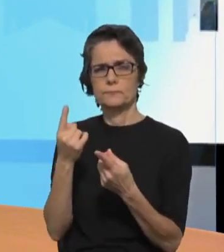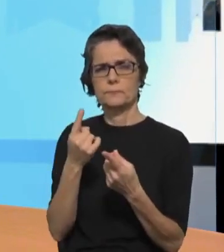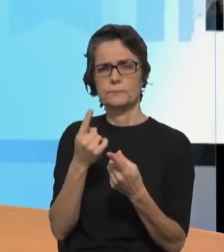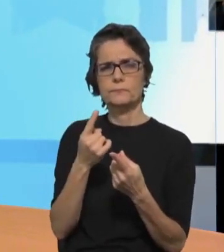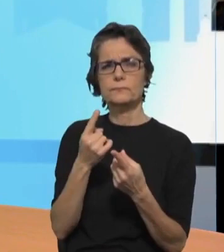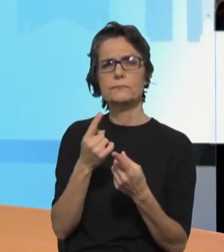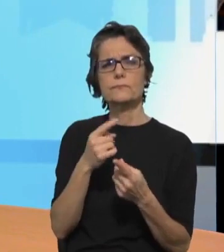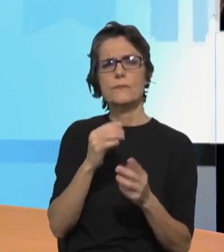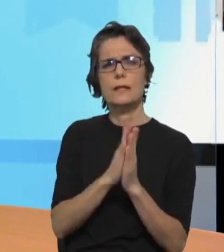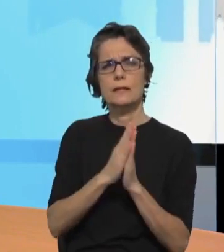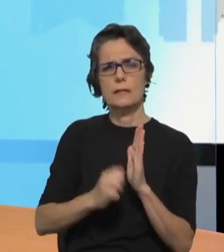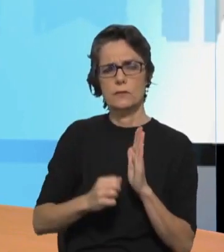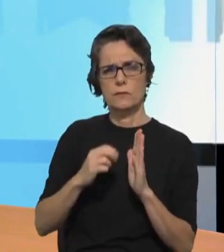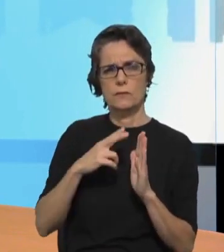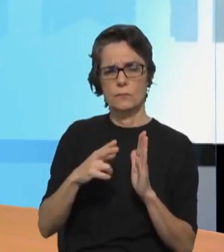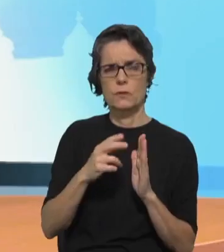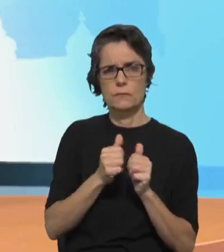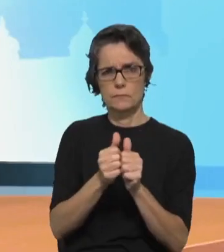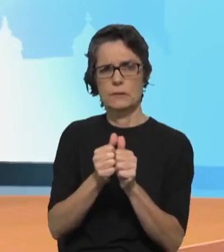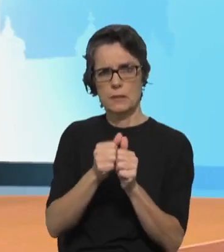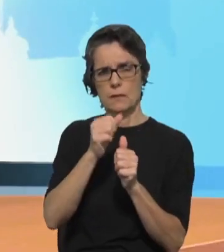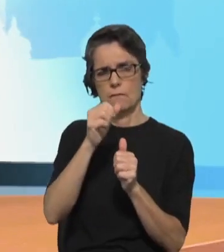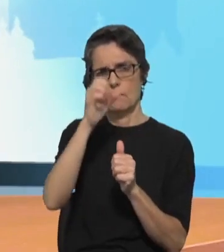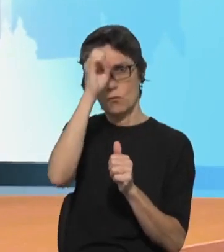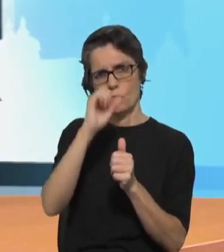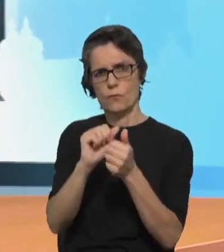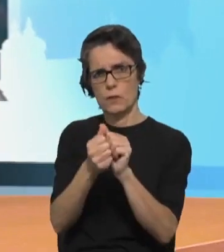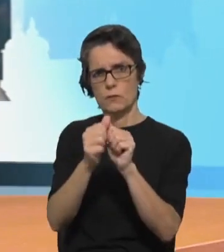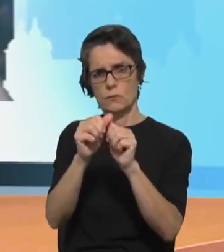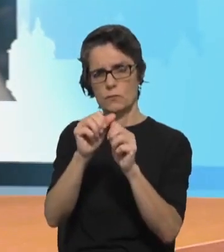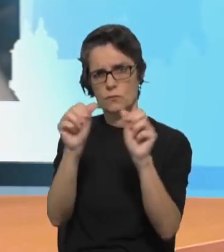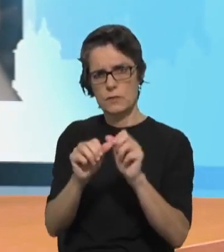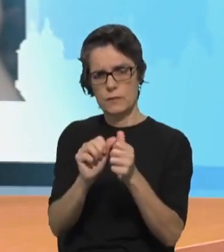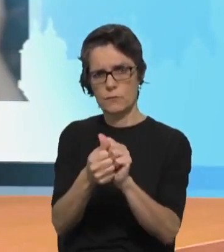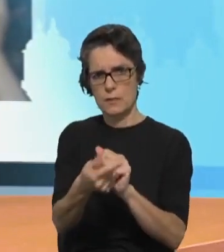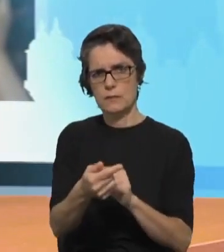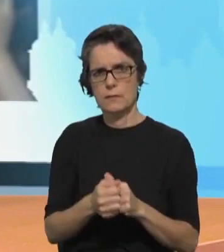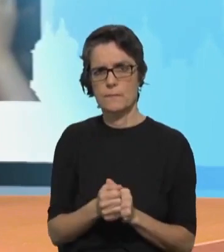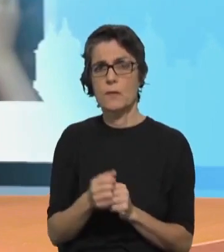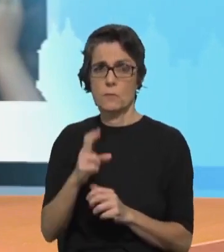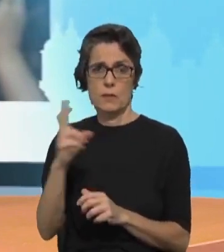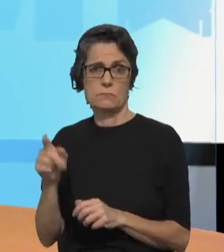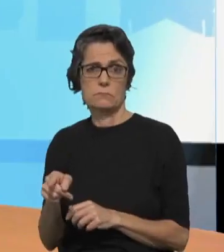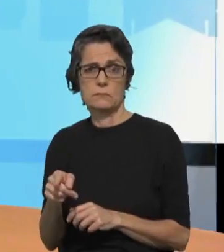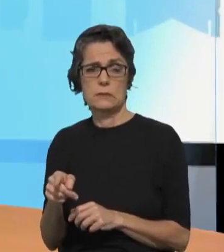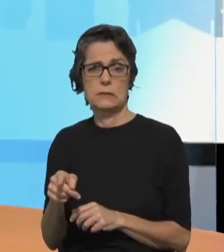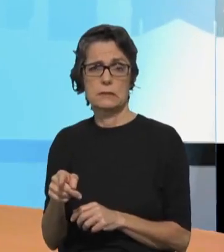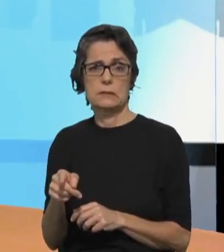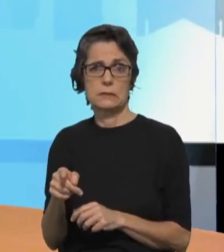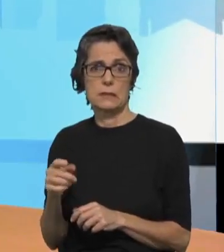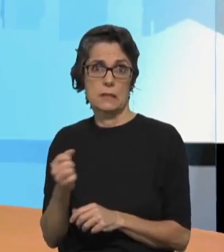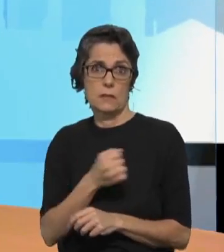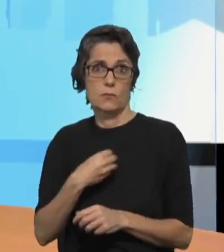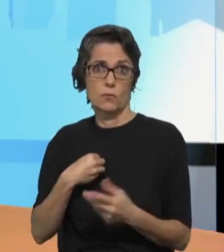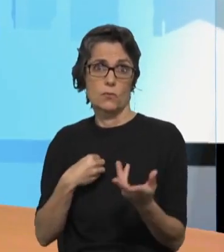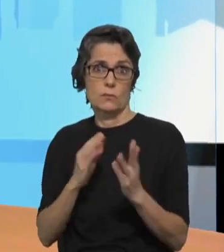Portugal acompanhava a mudança de regime? Sim, portanto, quando nós pensamos naquilo que Uma vez que a Rádio Renascença é a propriedade, precisamente,